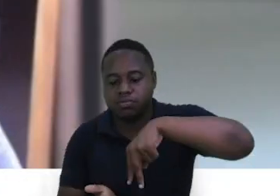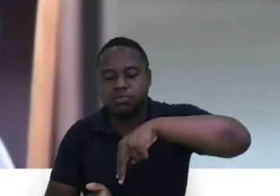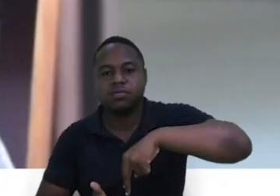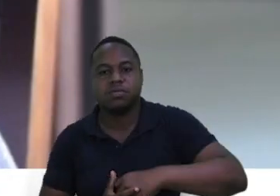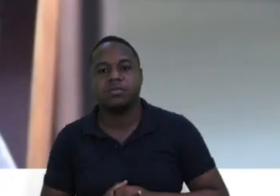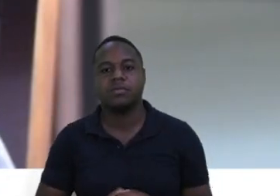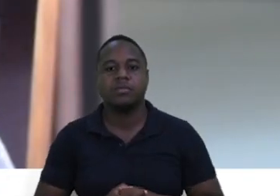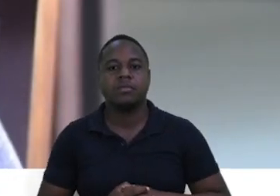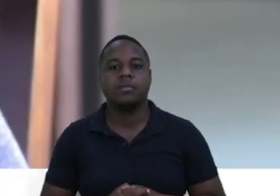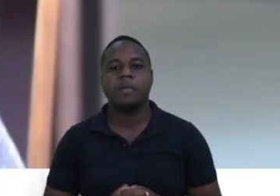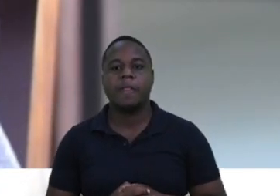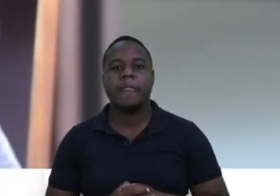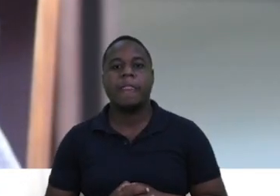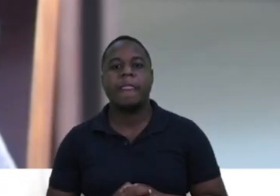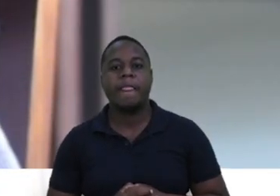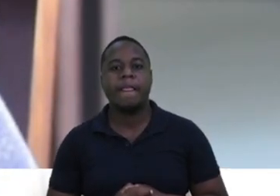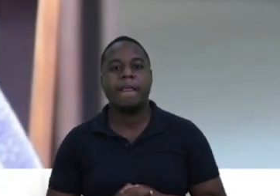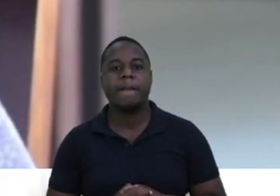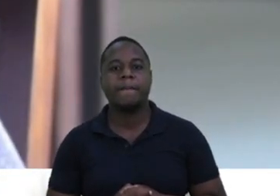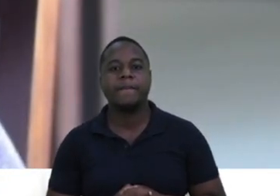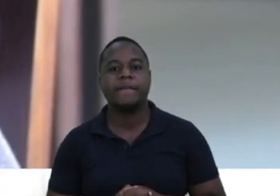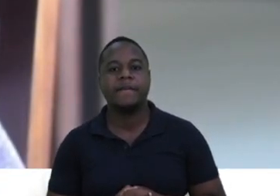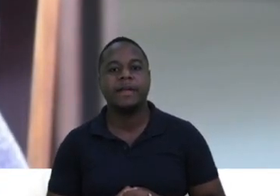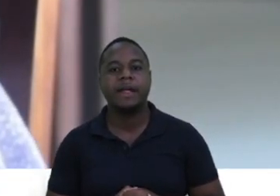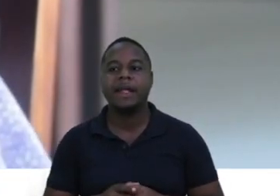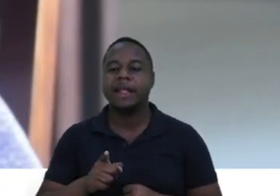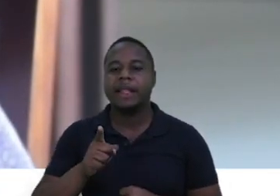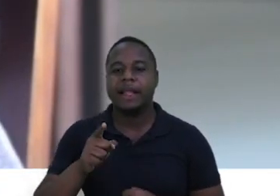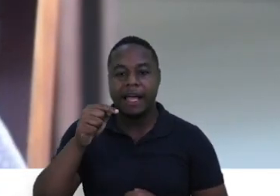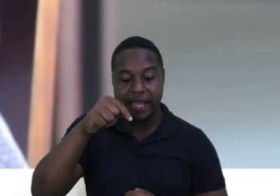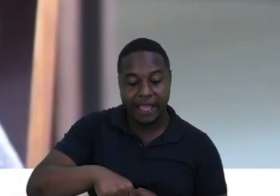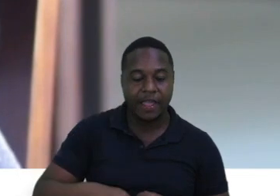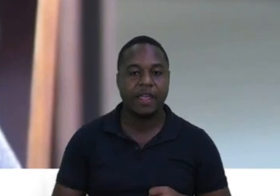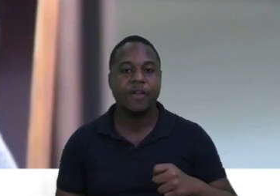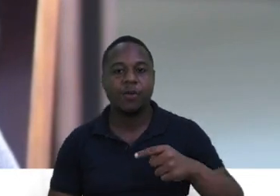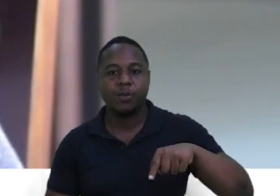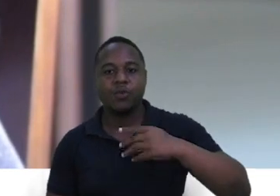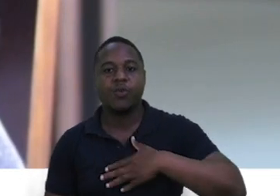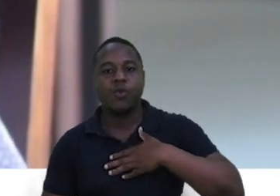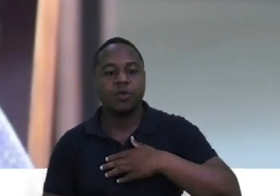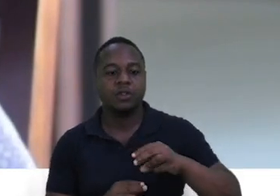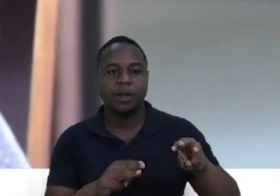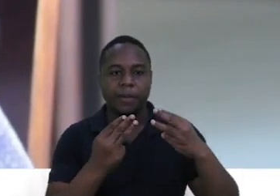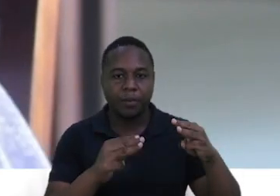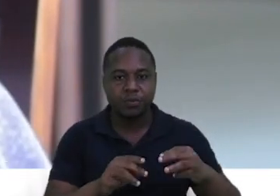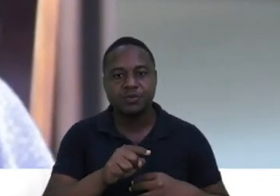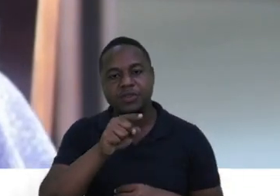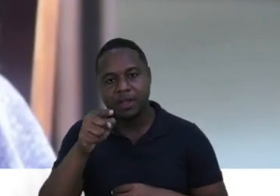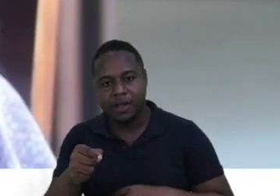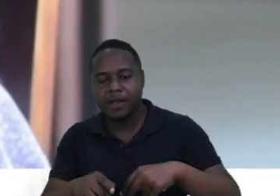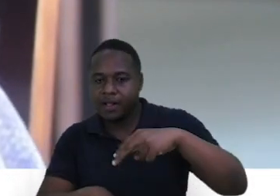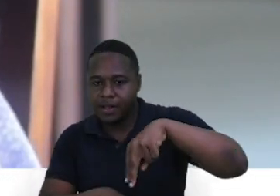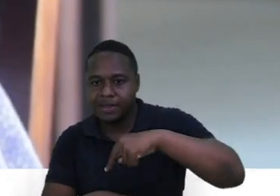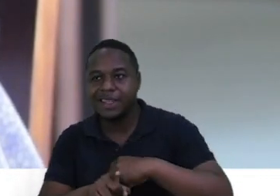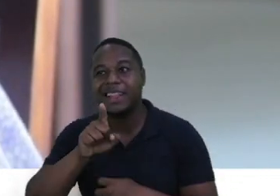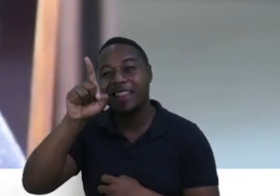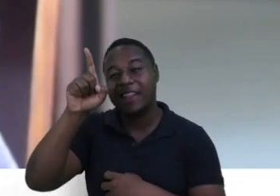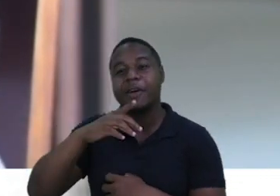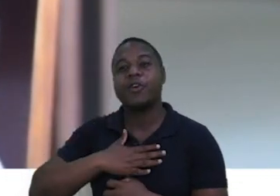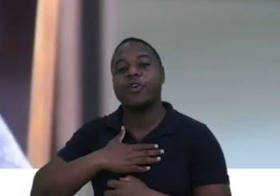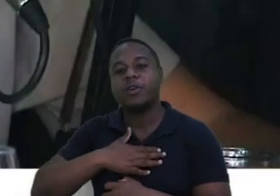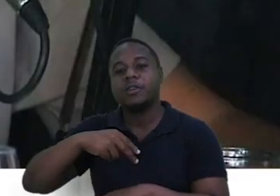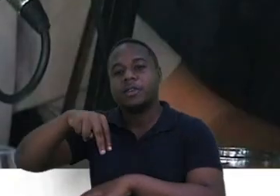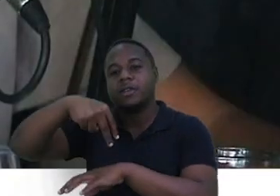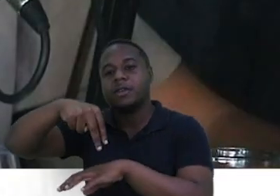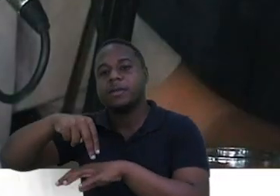mais a música em detrimento da dança, aqui ao contrário. Né? A dança em detrimento da música, é. Em detrimento das bandas. Ou